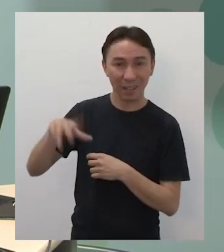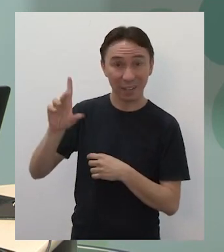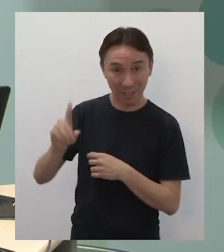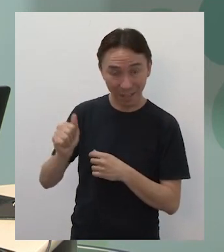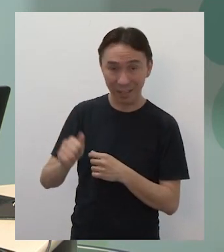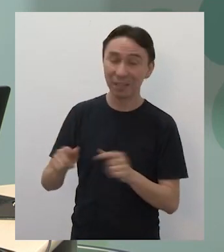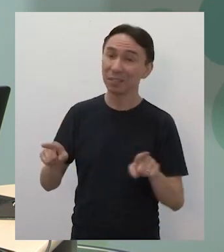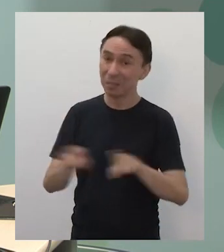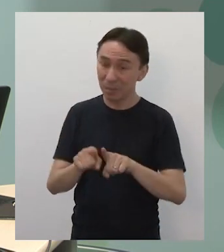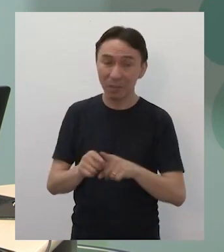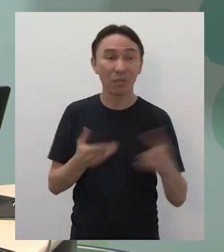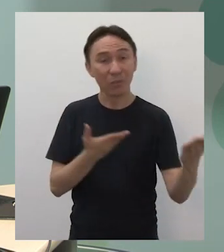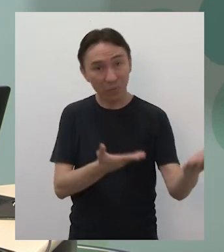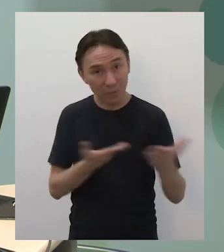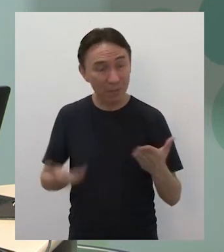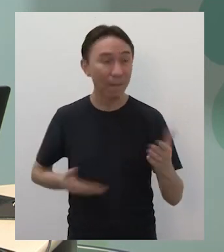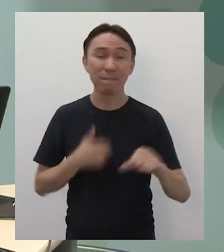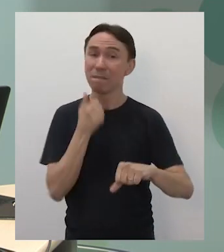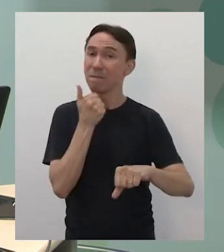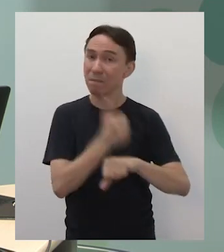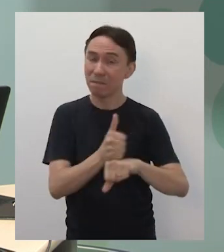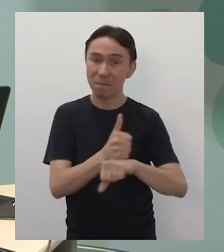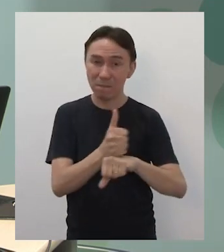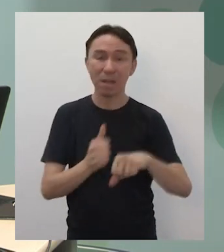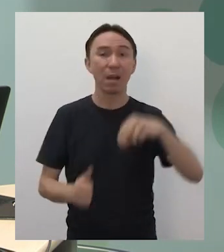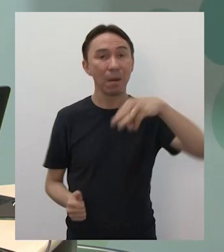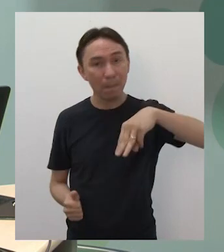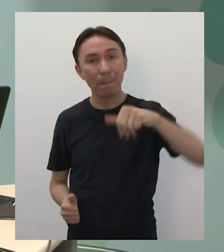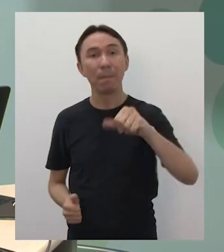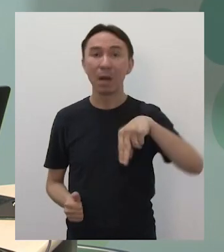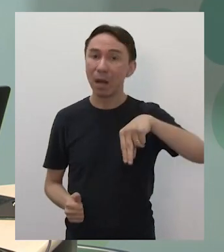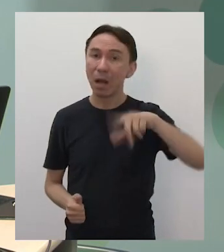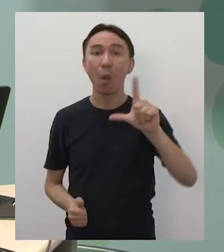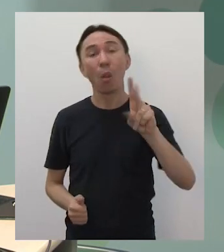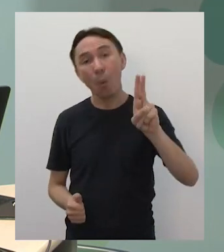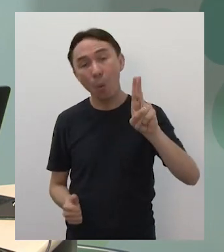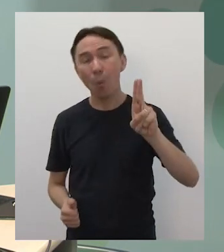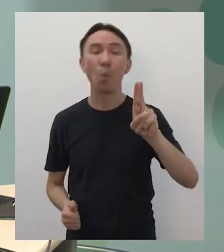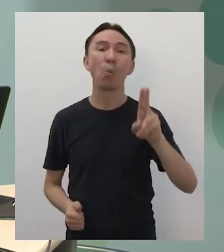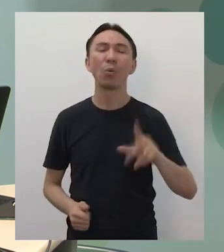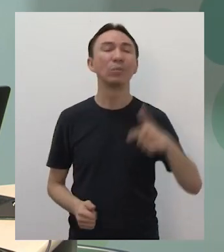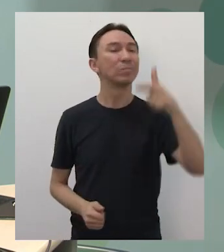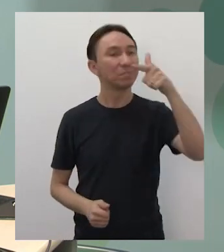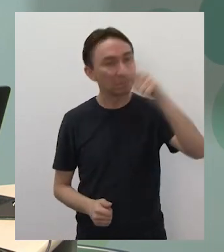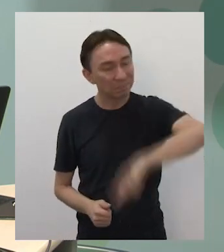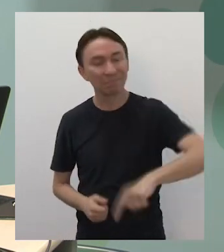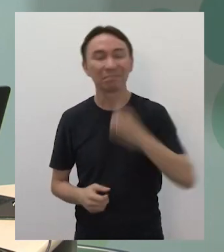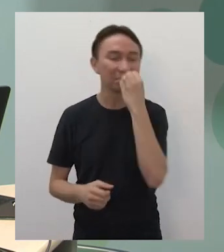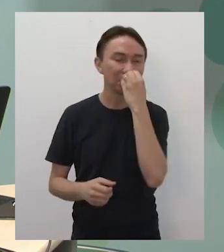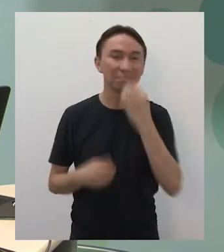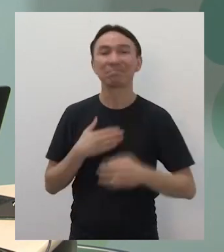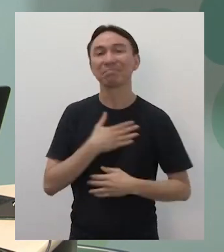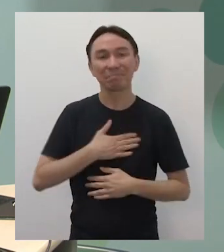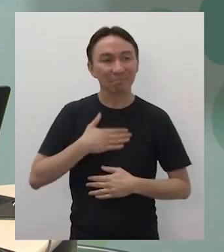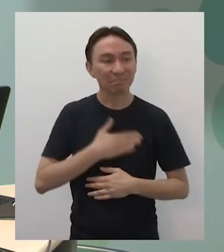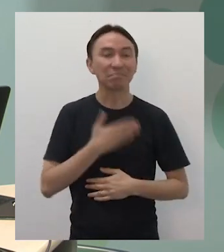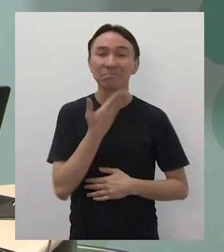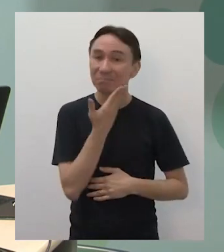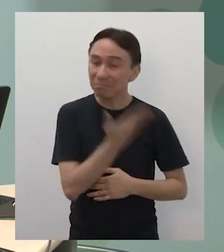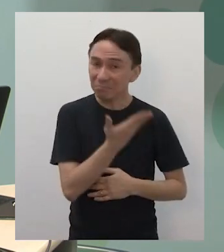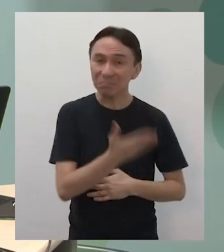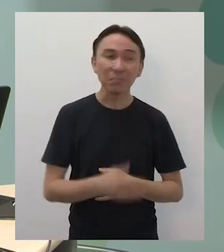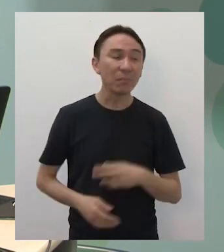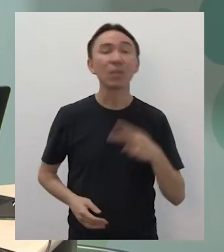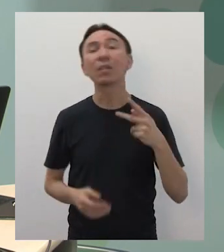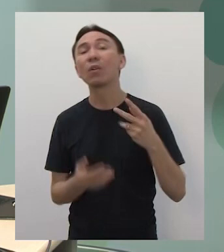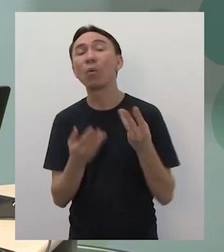a nossa especialista muito querida, Malu, né? Mais uma vez, seja muito bem-vinda ao nosso bate-papo de hoje, né? E peço que você conte um pouquinho